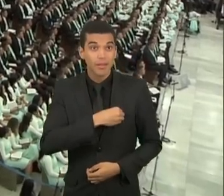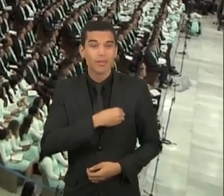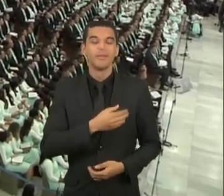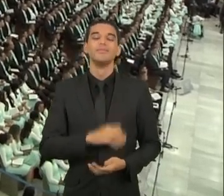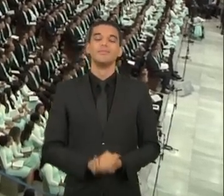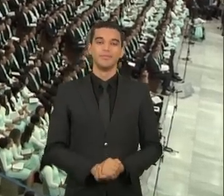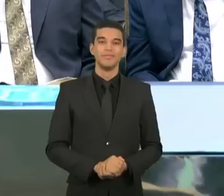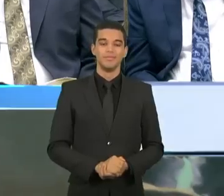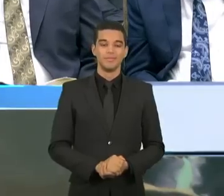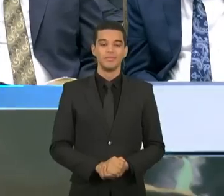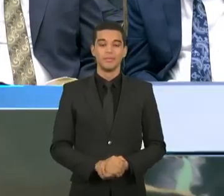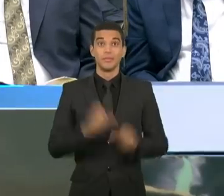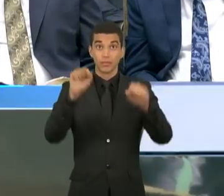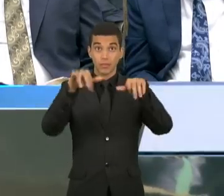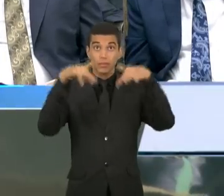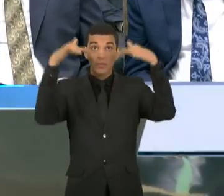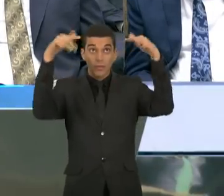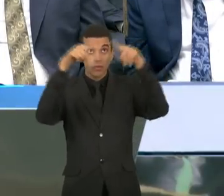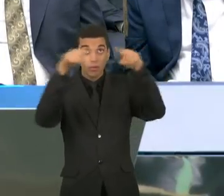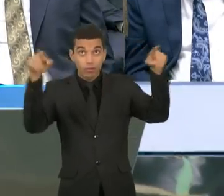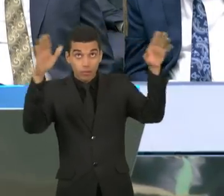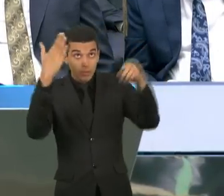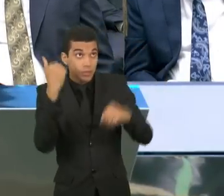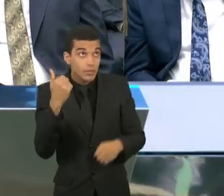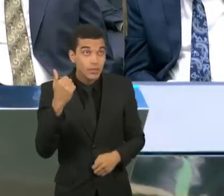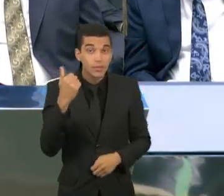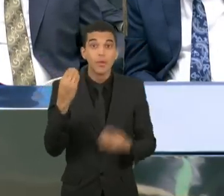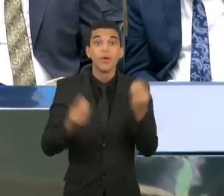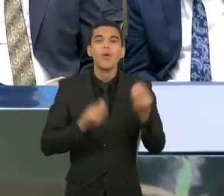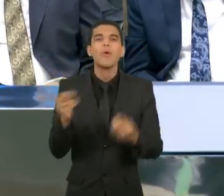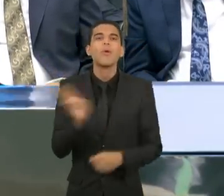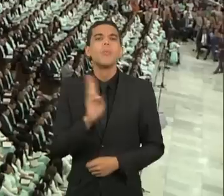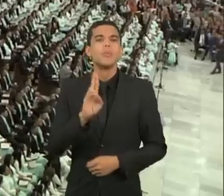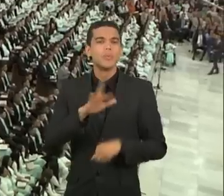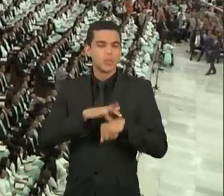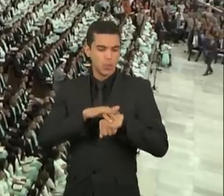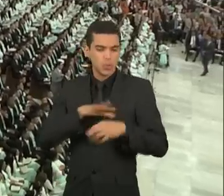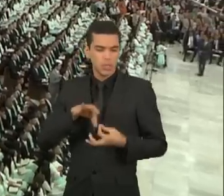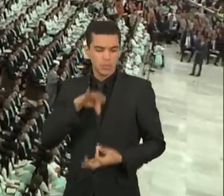Aí em cima todo mundo sabe? Vamos lá? Como é o nome da doença espiritual?